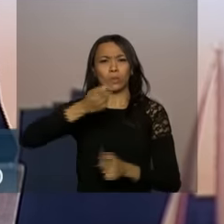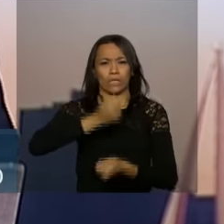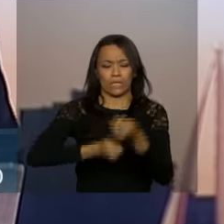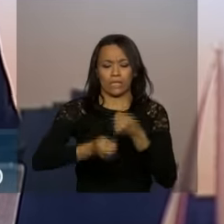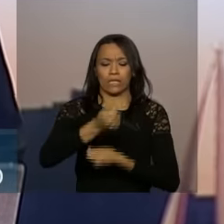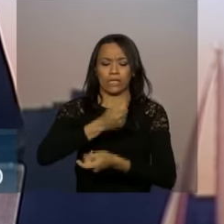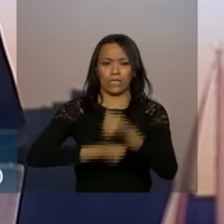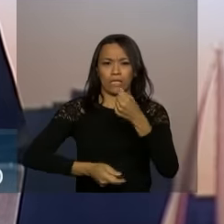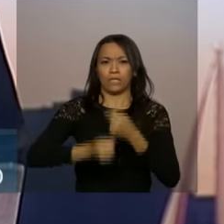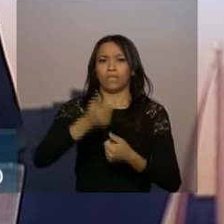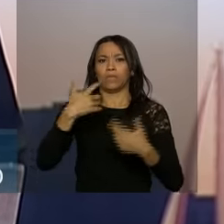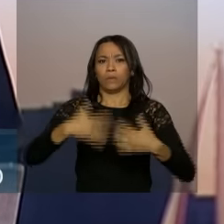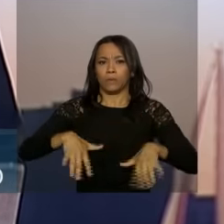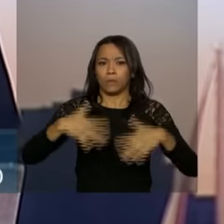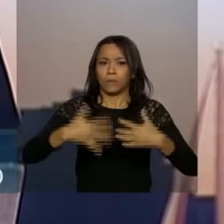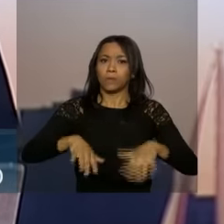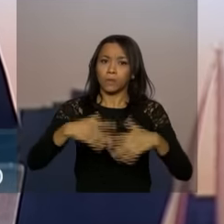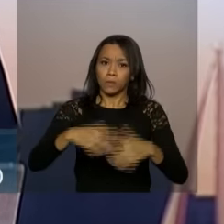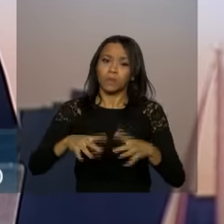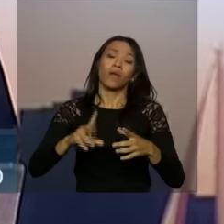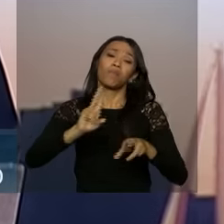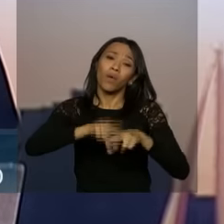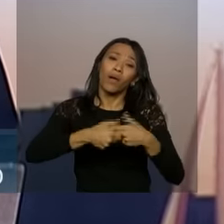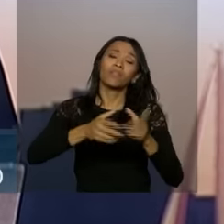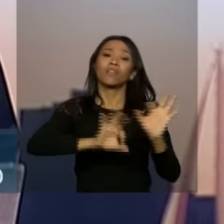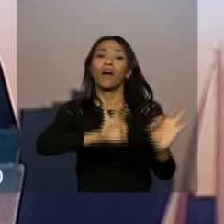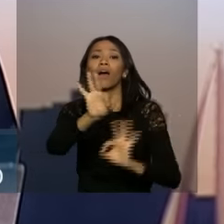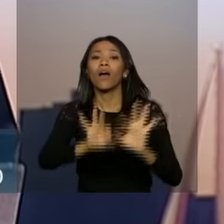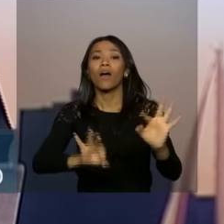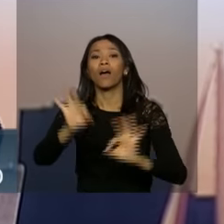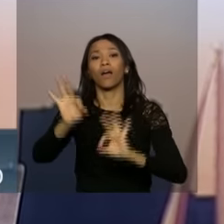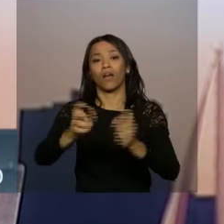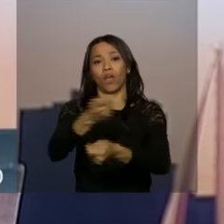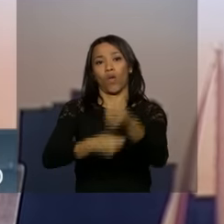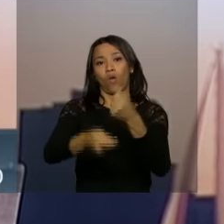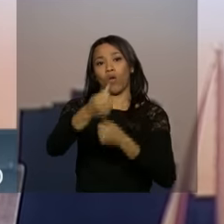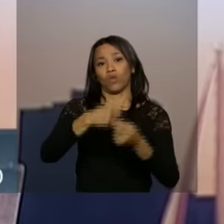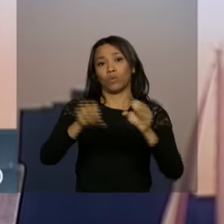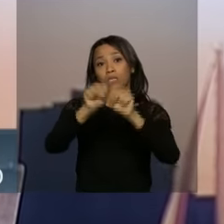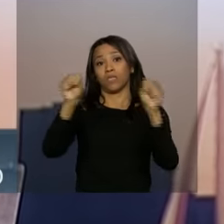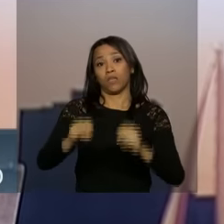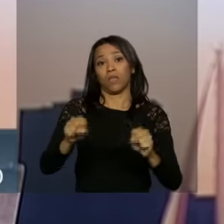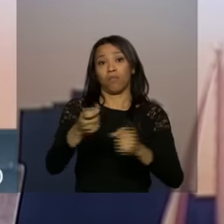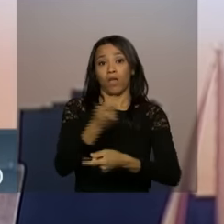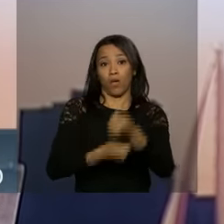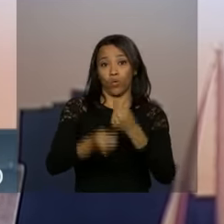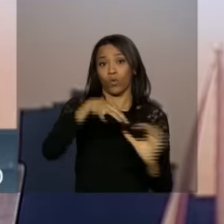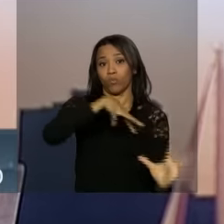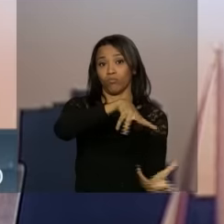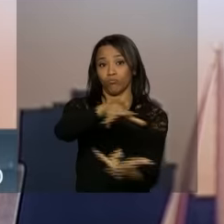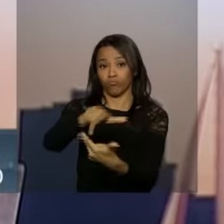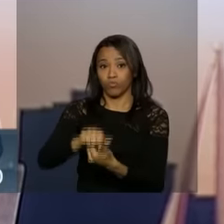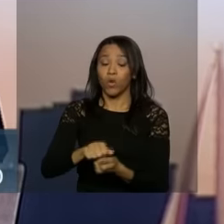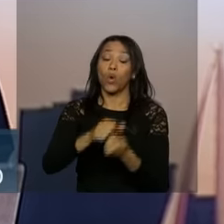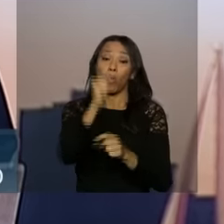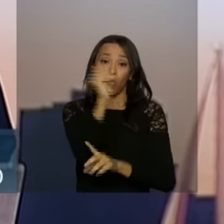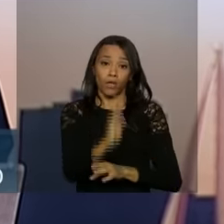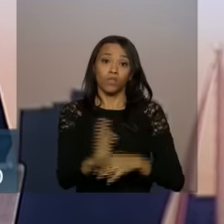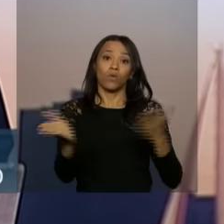são conjunturais, nós temos todas as condições de superá-las, o país hoje é mais